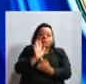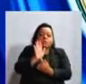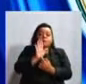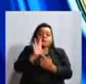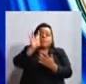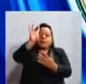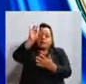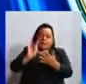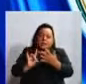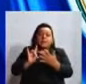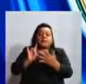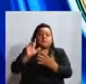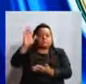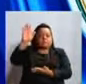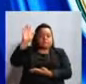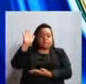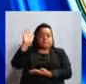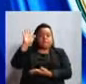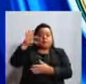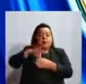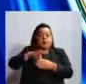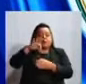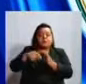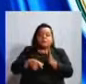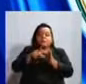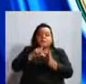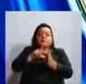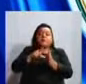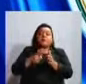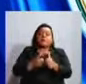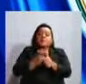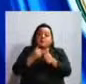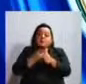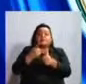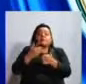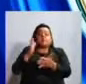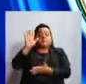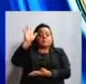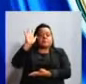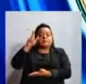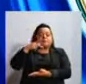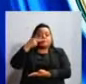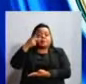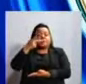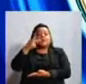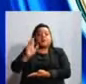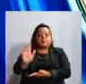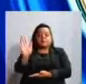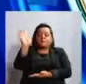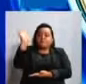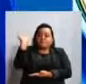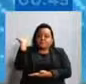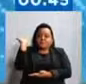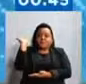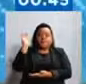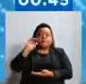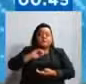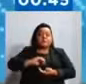de cada candidato. Conforme sorteio prévio, o primeiro candidato a falar é o candidato Lindomar Garçom.